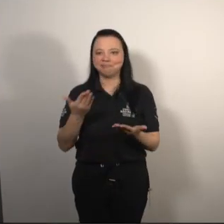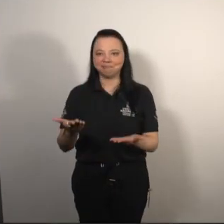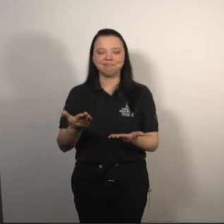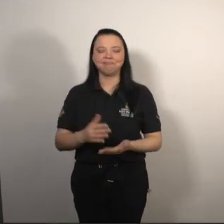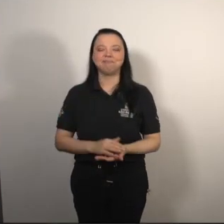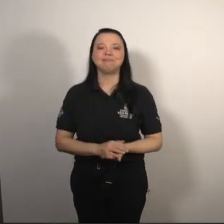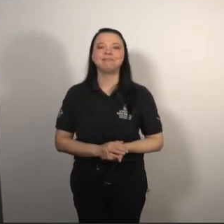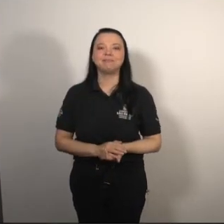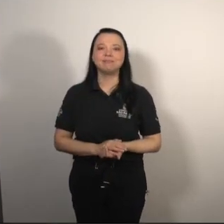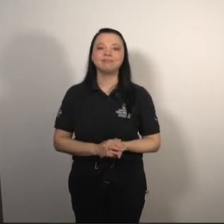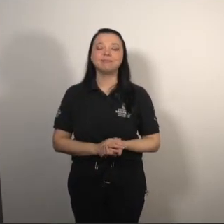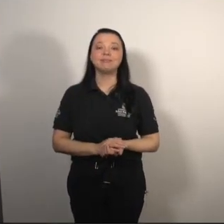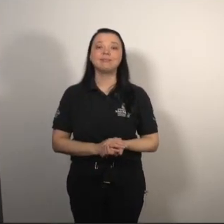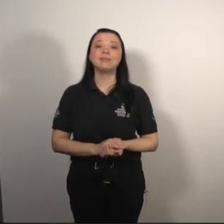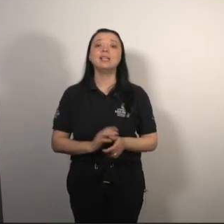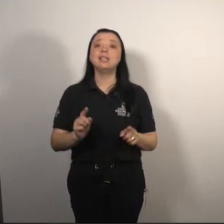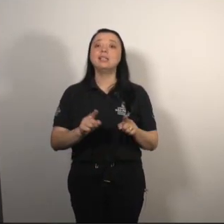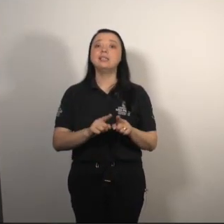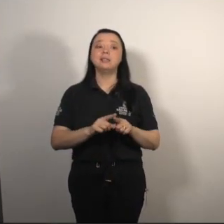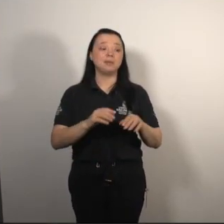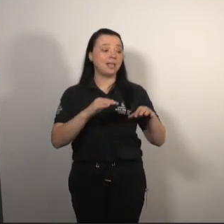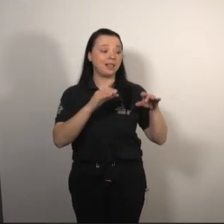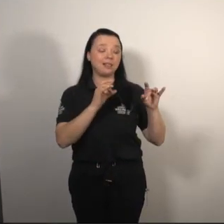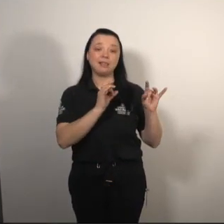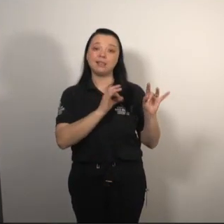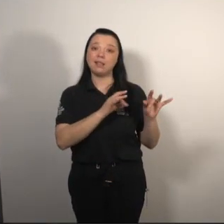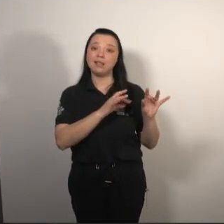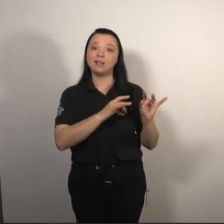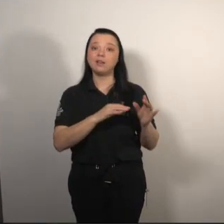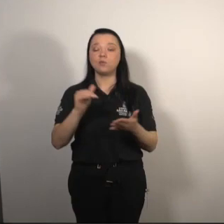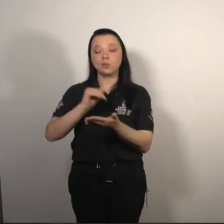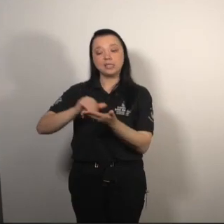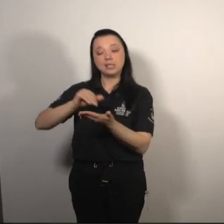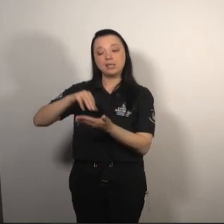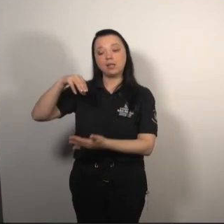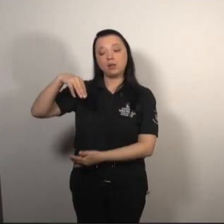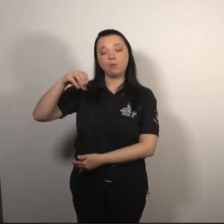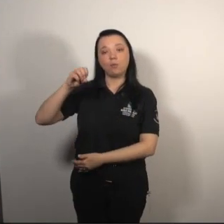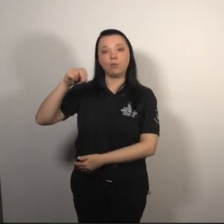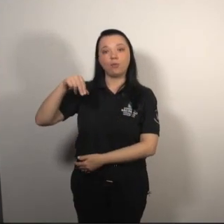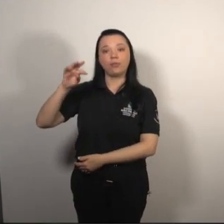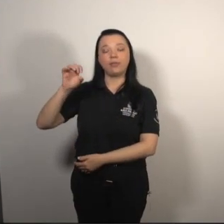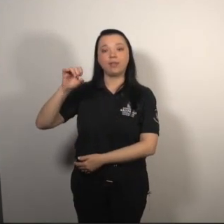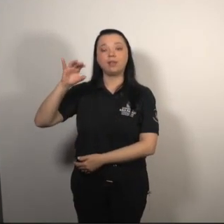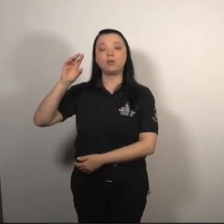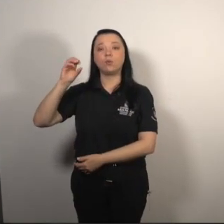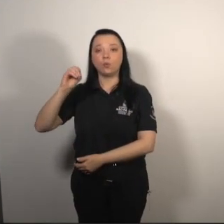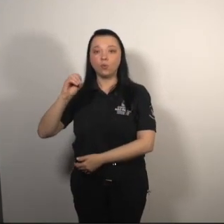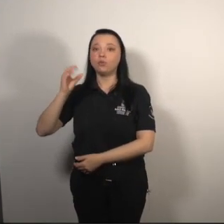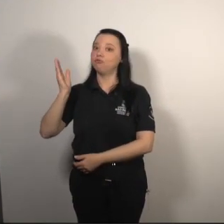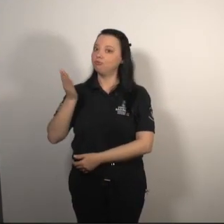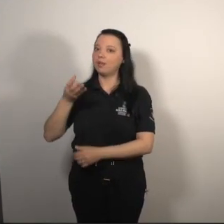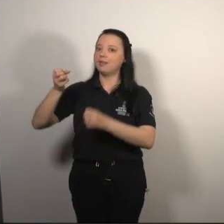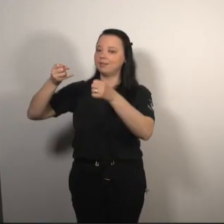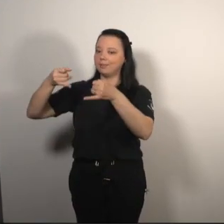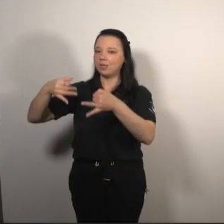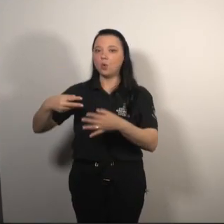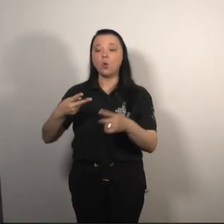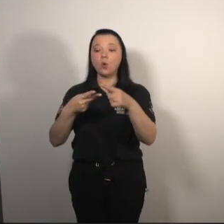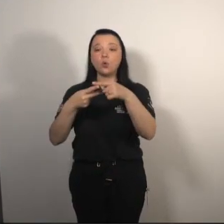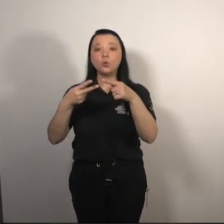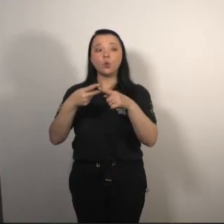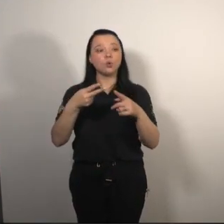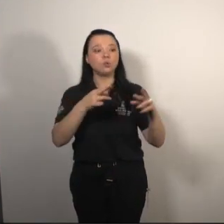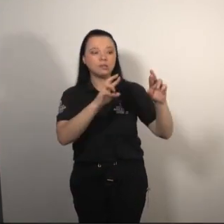nos méritos mais técnicos, como o secretário Monteiro bem explicou, são 2 inspeções,